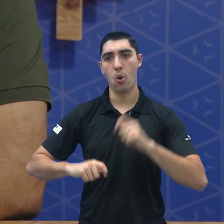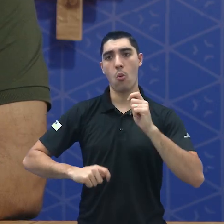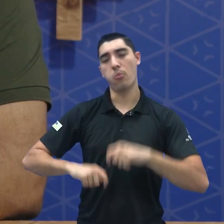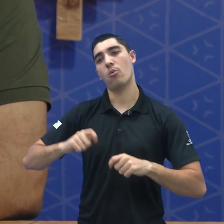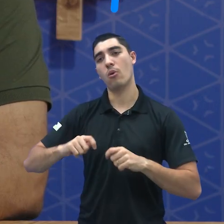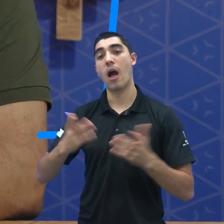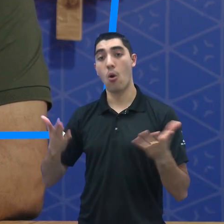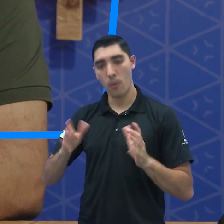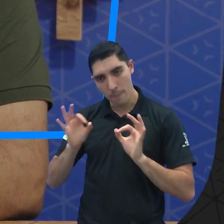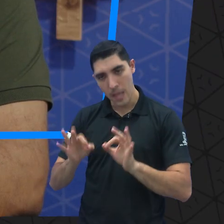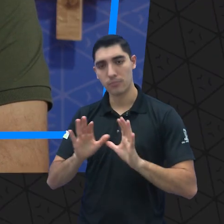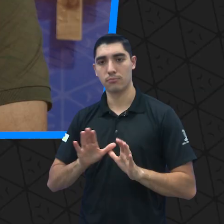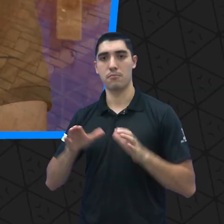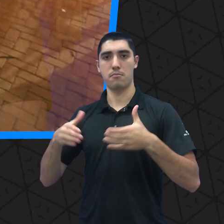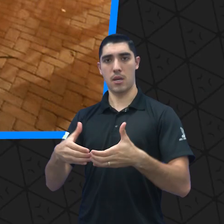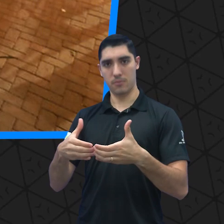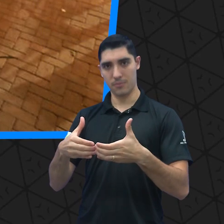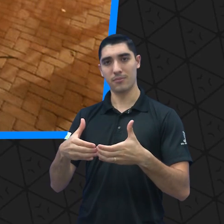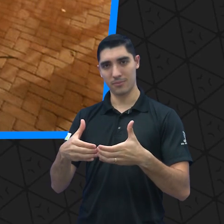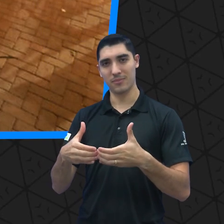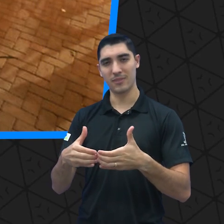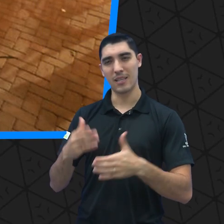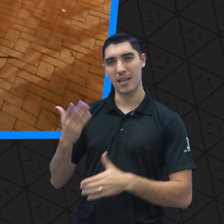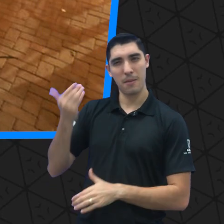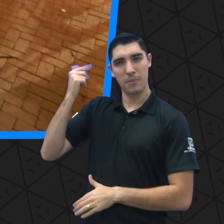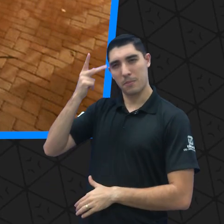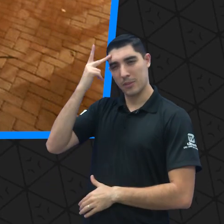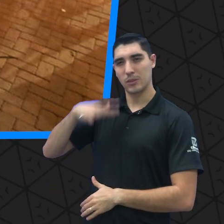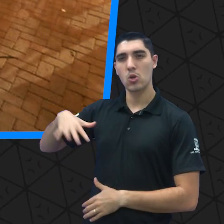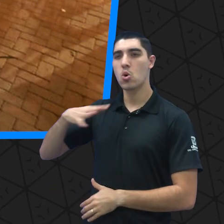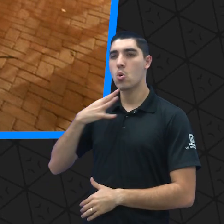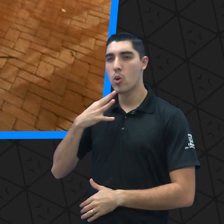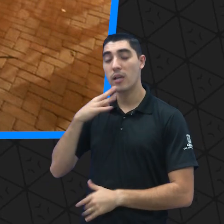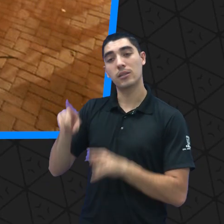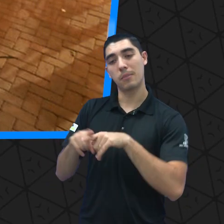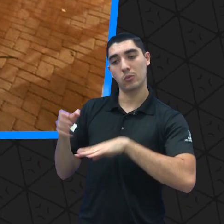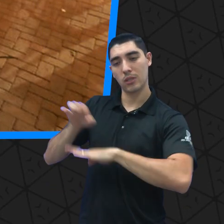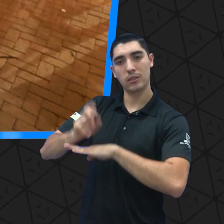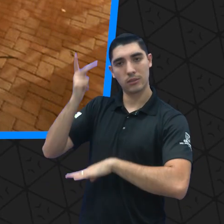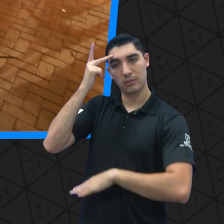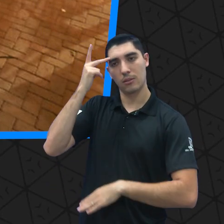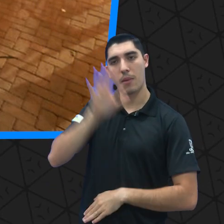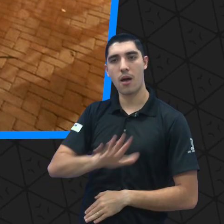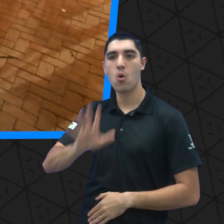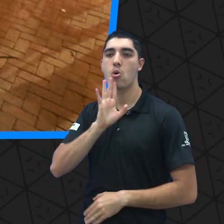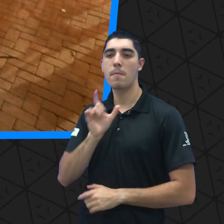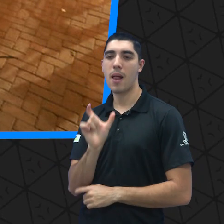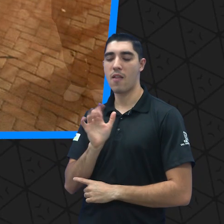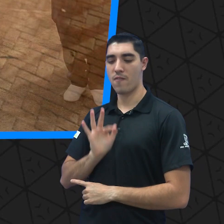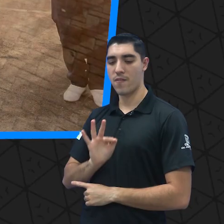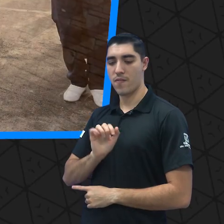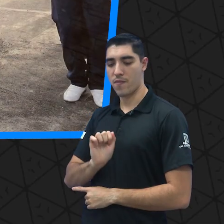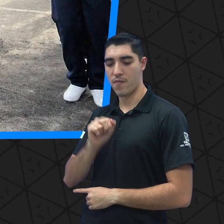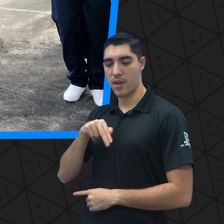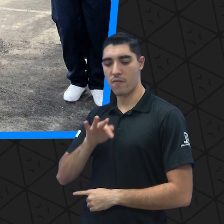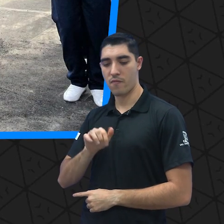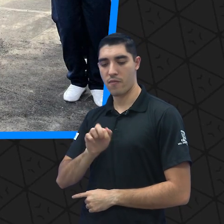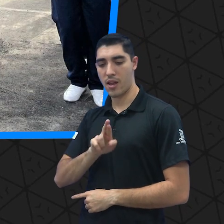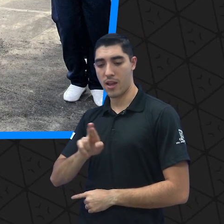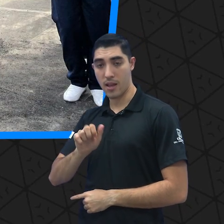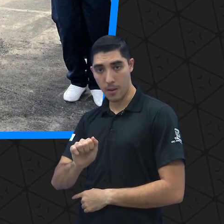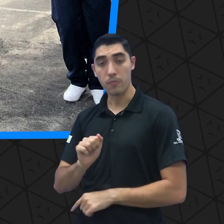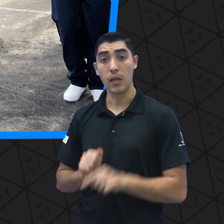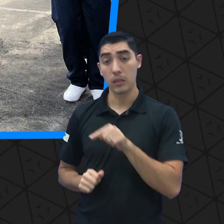uma fanfarra, como ela ficou tradicionalmente conhecida aqui no município e no estado de São Paulo. E assim, os meninos